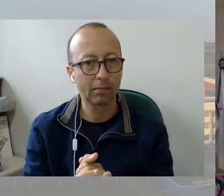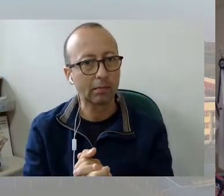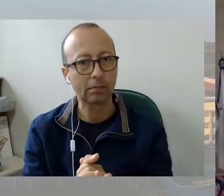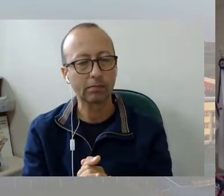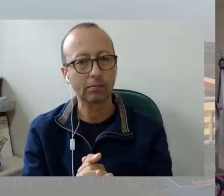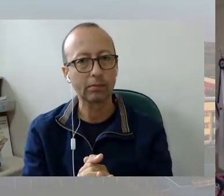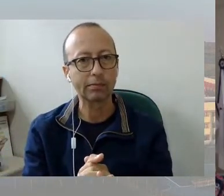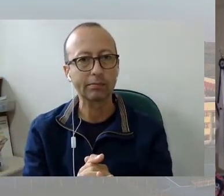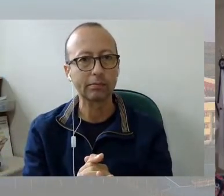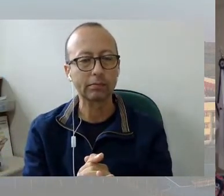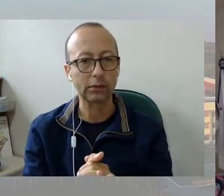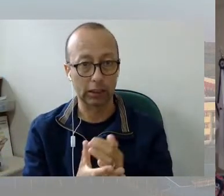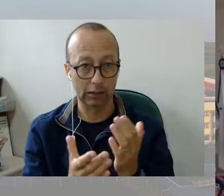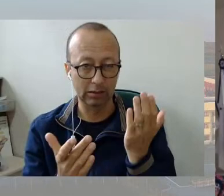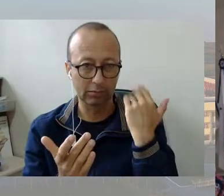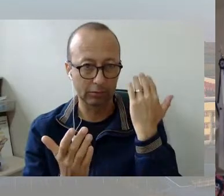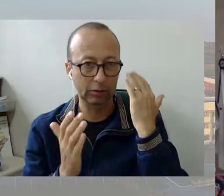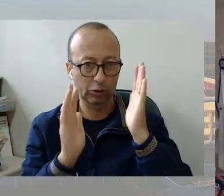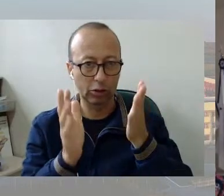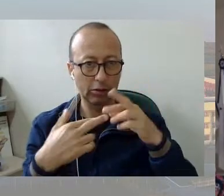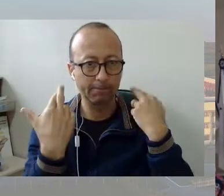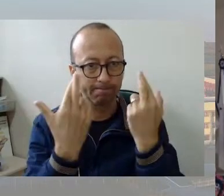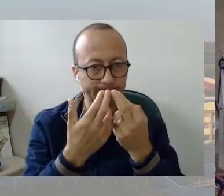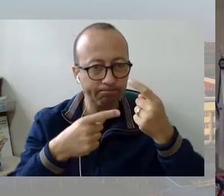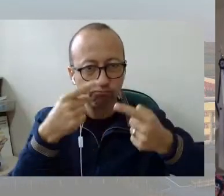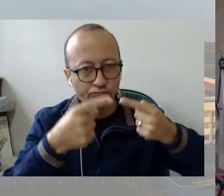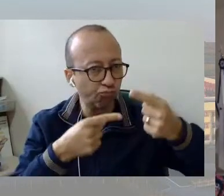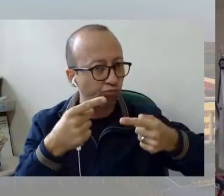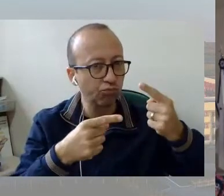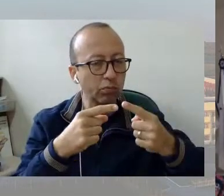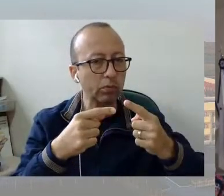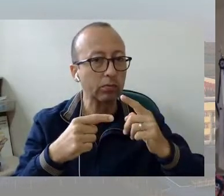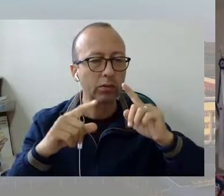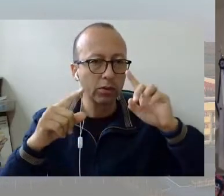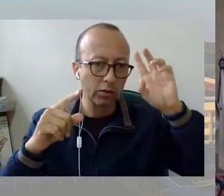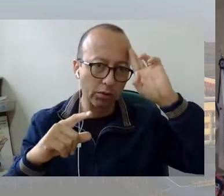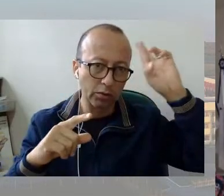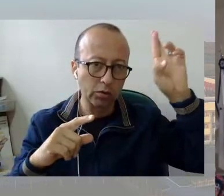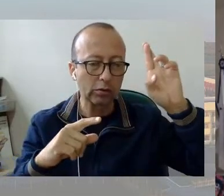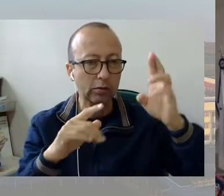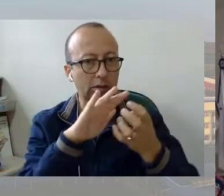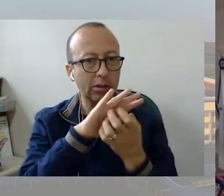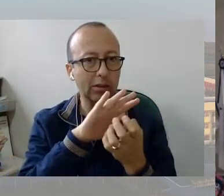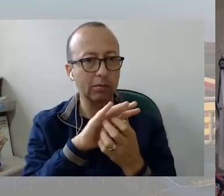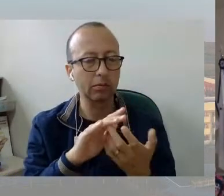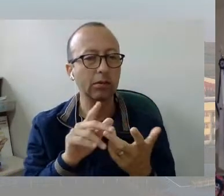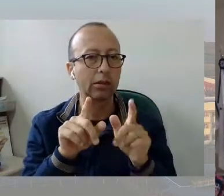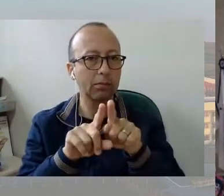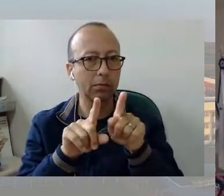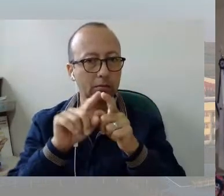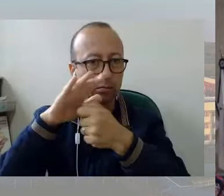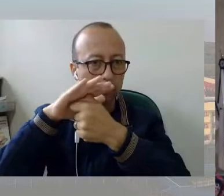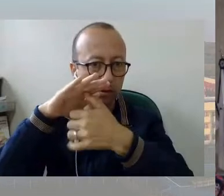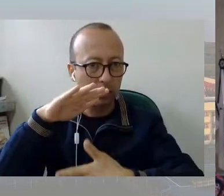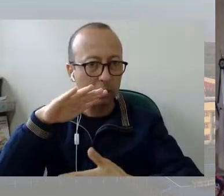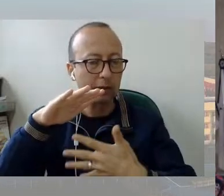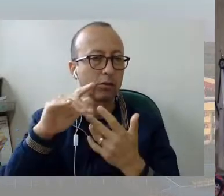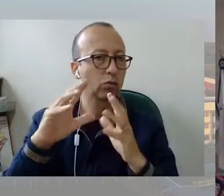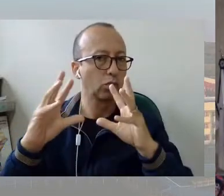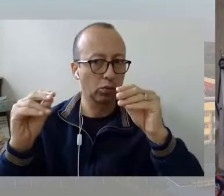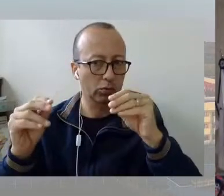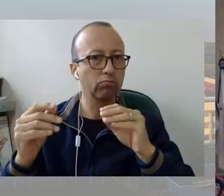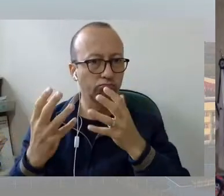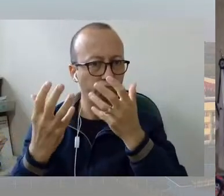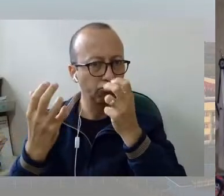com as direções, né, que as pró-reitorias acadêmicas e também as administrativas vão estar 100% envolvidas no